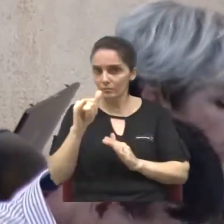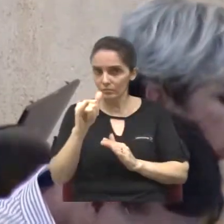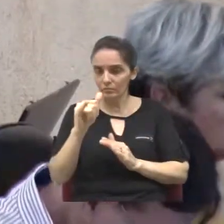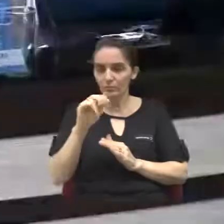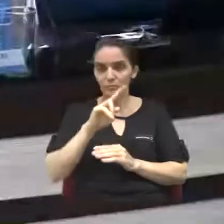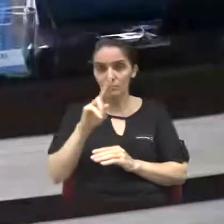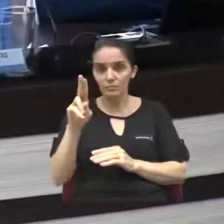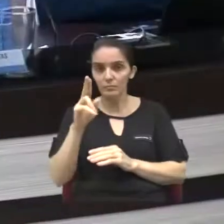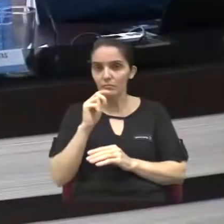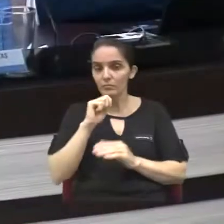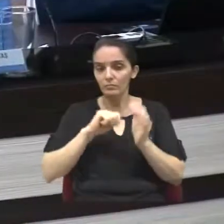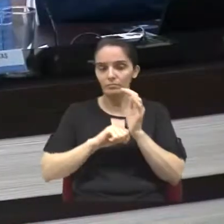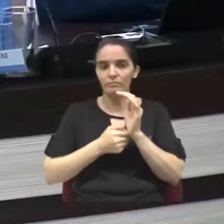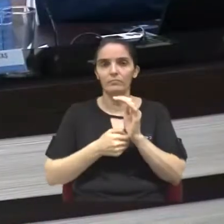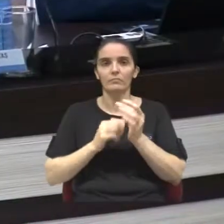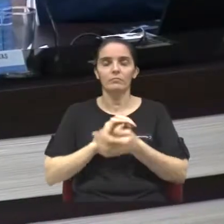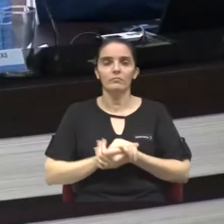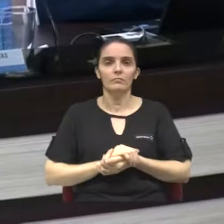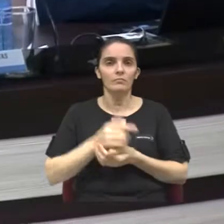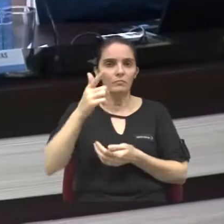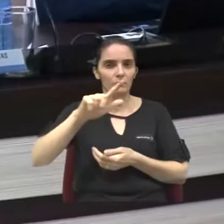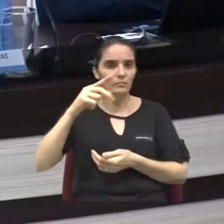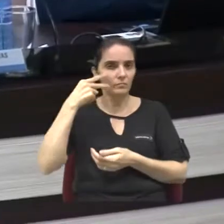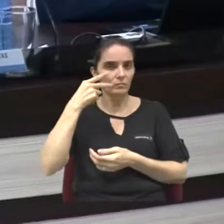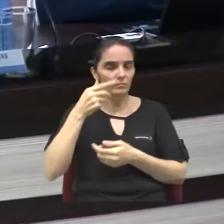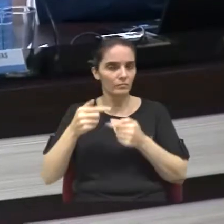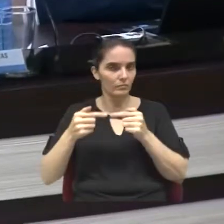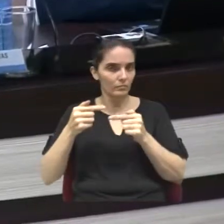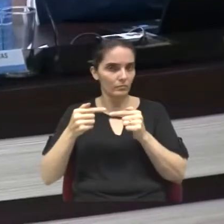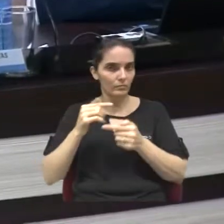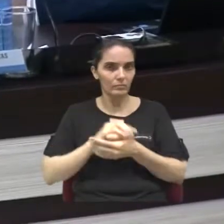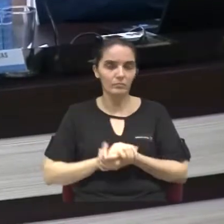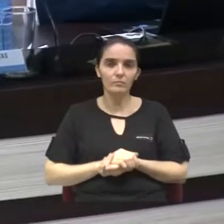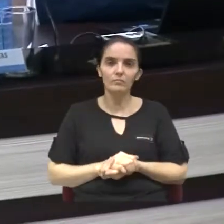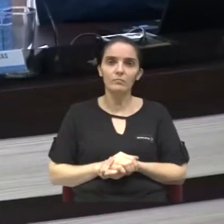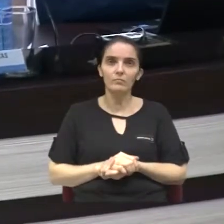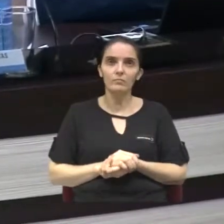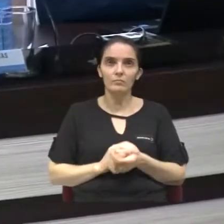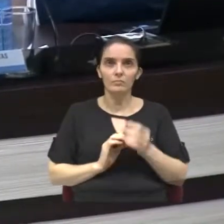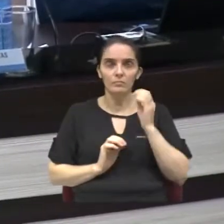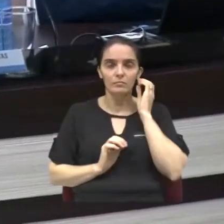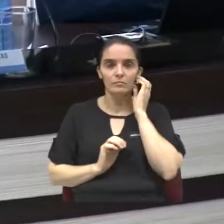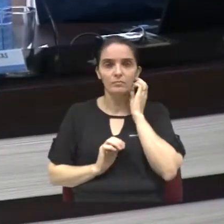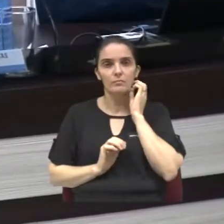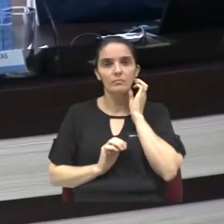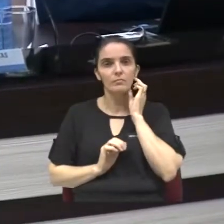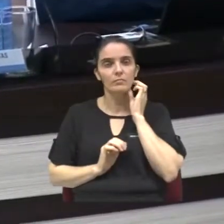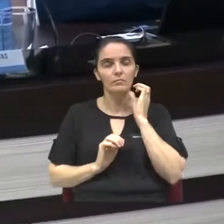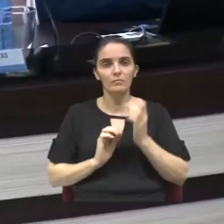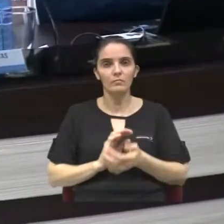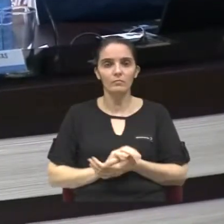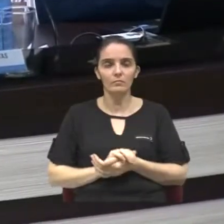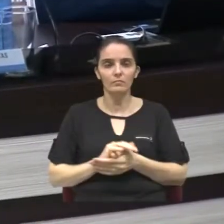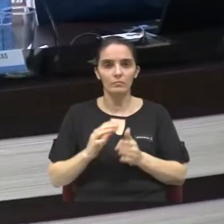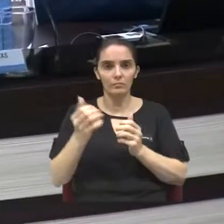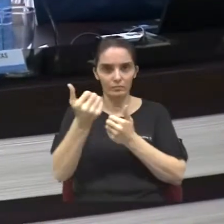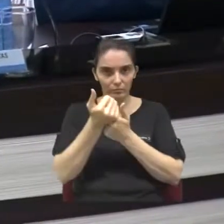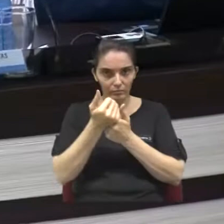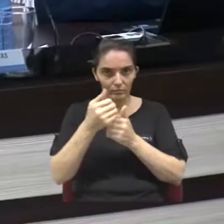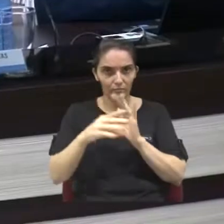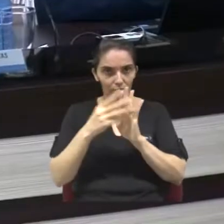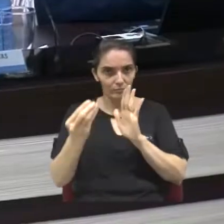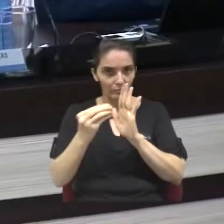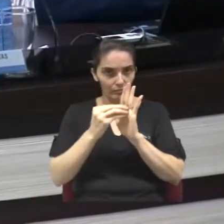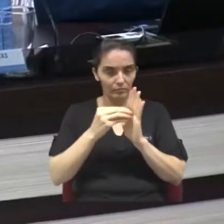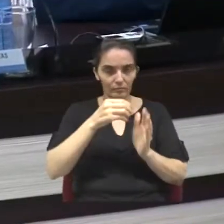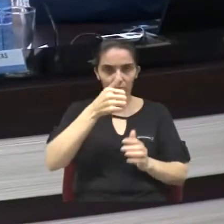presidente. Mais algum vereador deseja discutir? Eu desejo discutir, Para presidente. discutir a subemenda, a